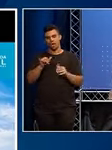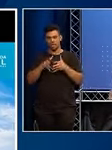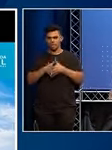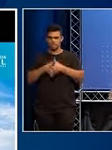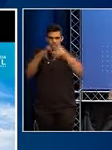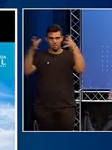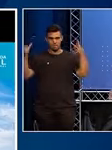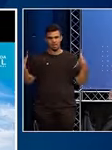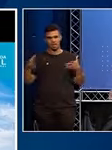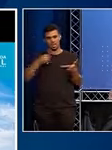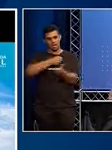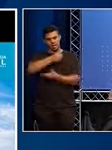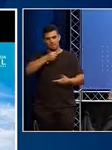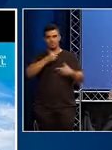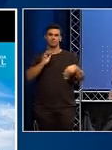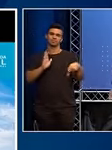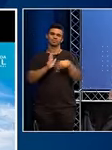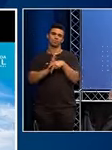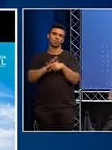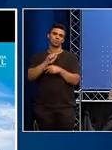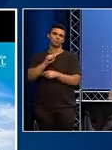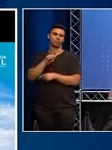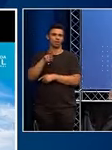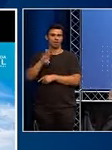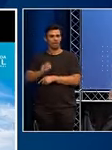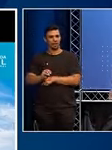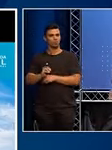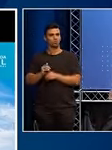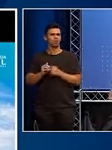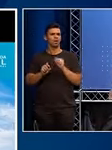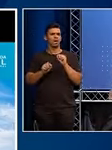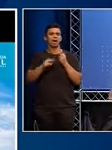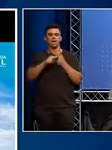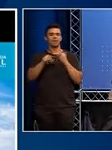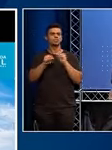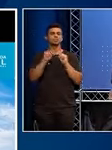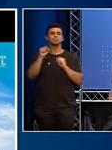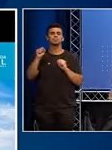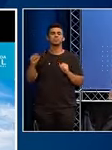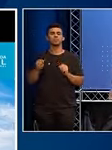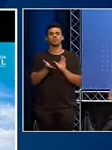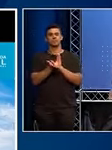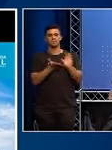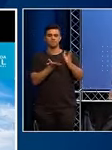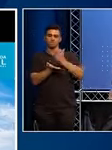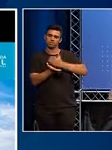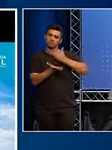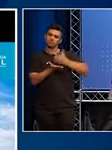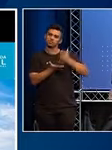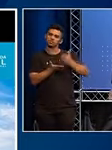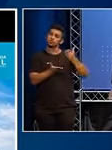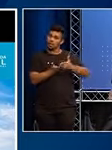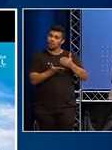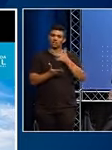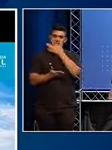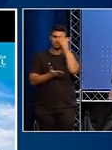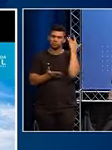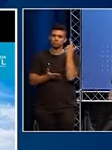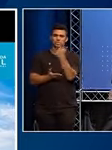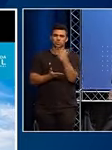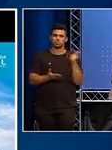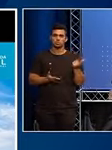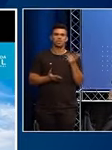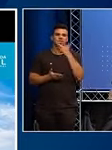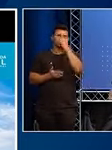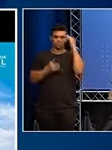a base do agro. O que a Caixa vai estar fazendo? Financiando, em especial quem não tem. O pequeno,